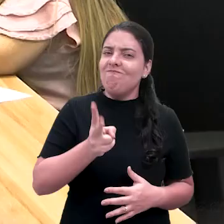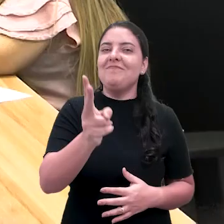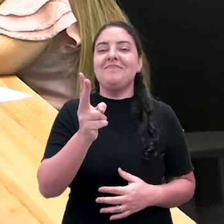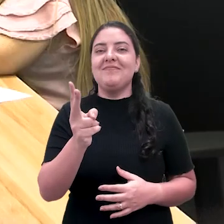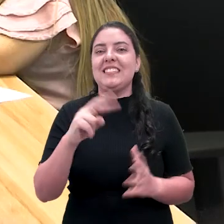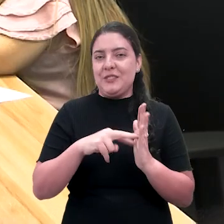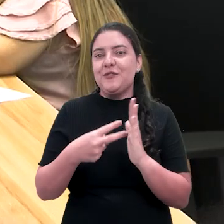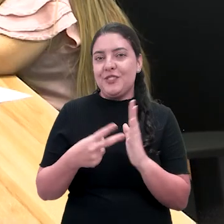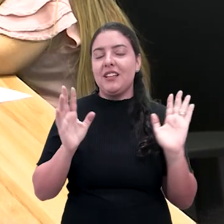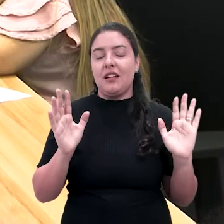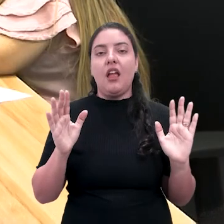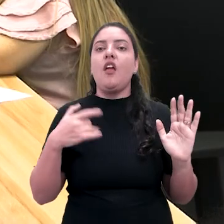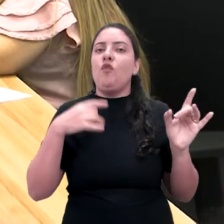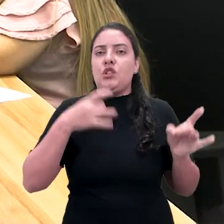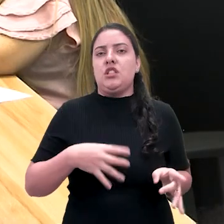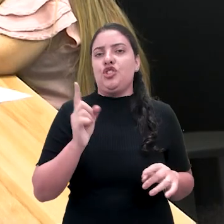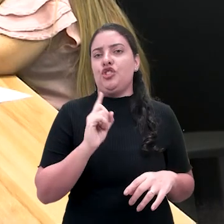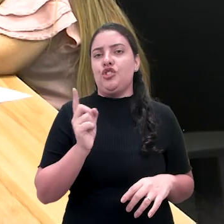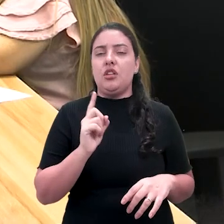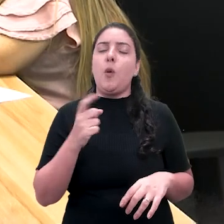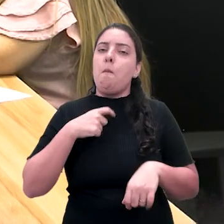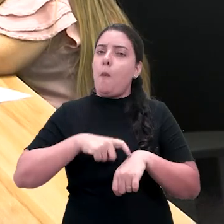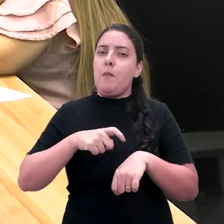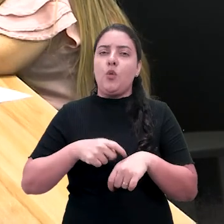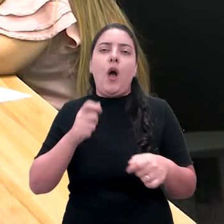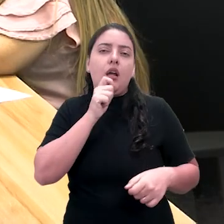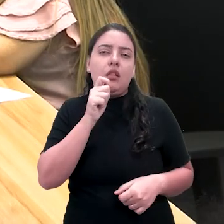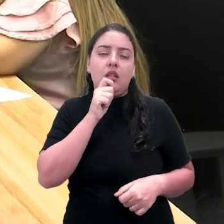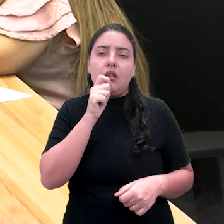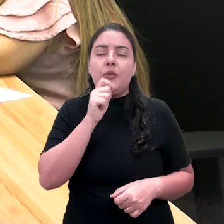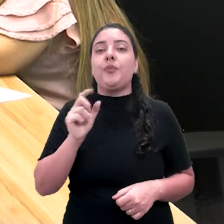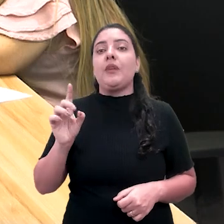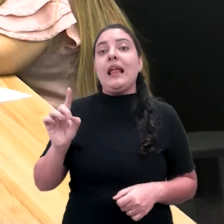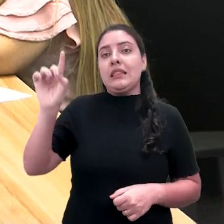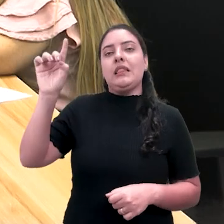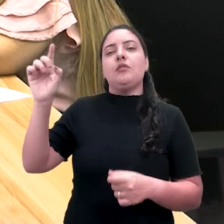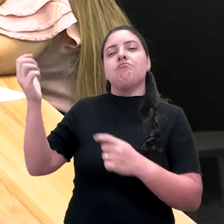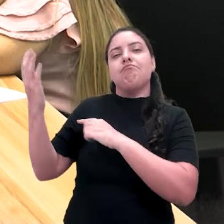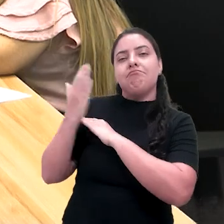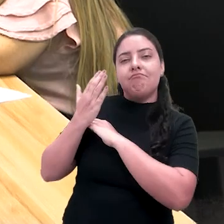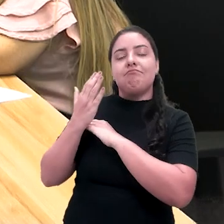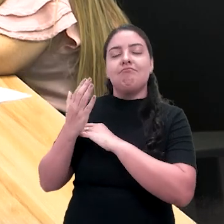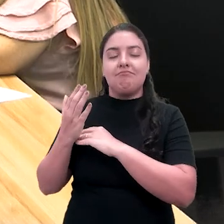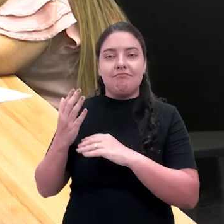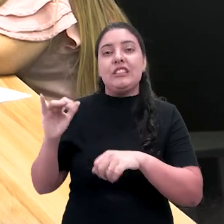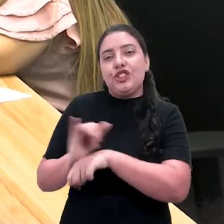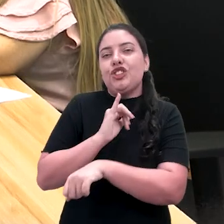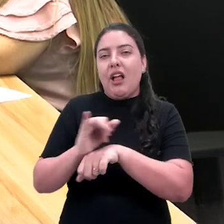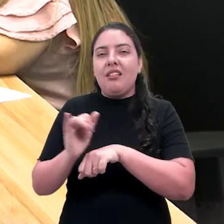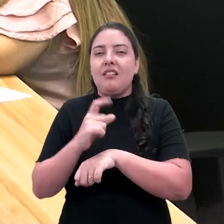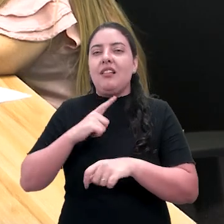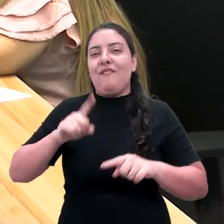disse, não, eu não vou desistir. Não é o momento. É Deus falando, né? Deus fala com a gente através de muitas